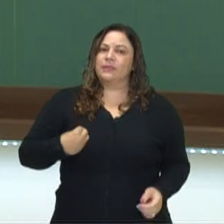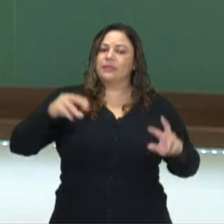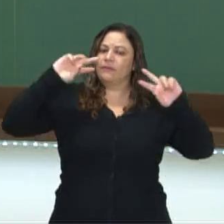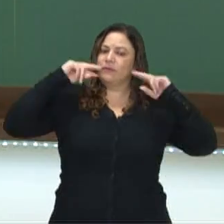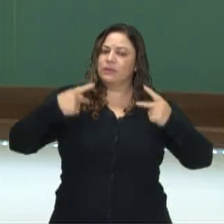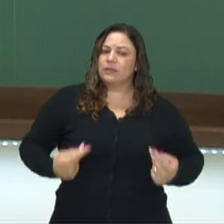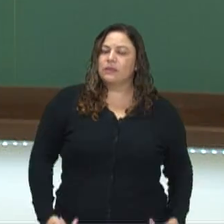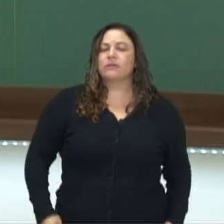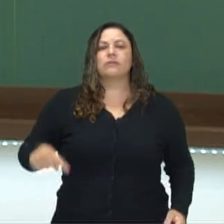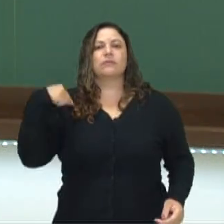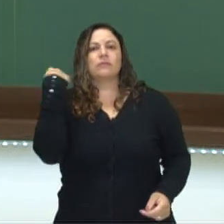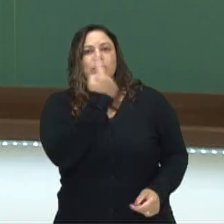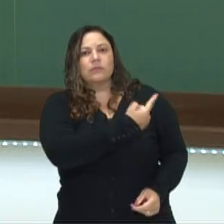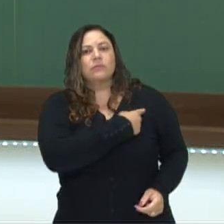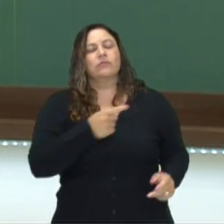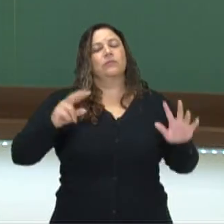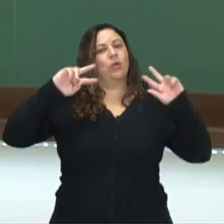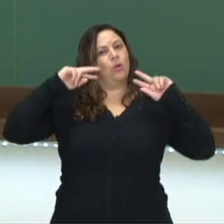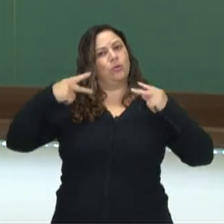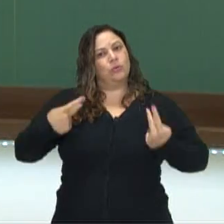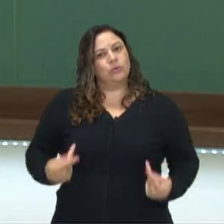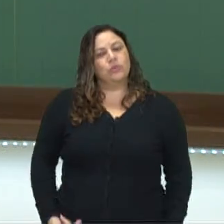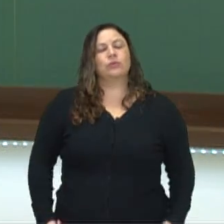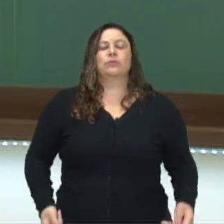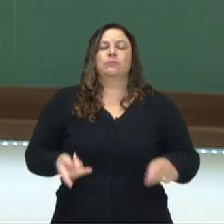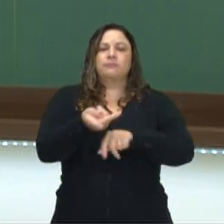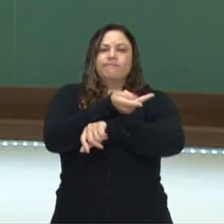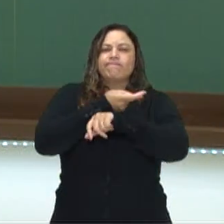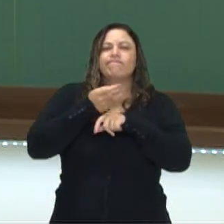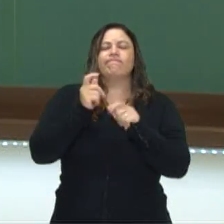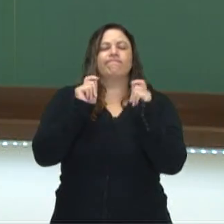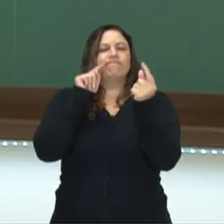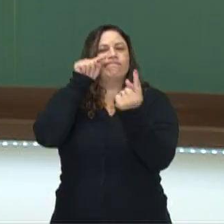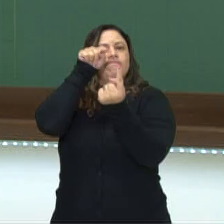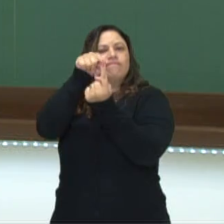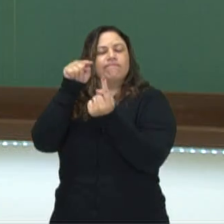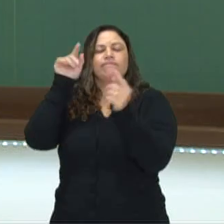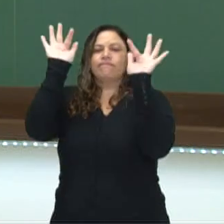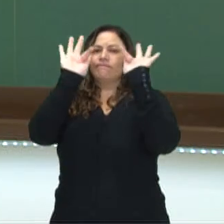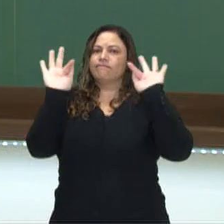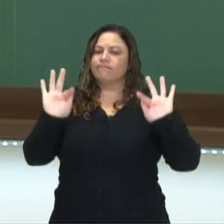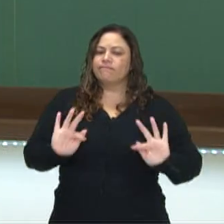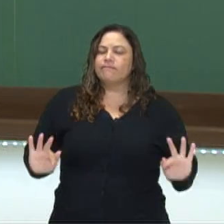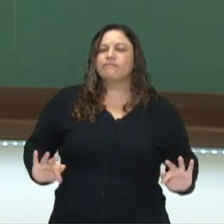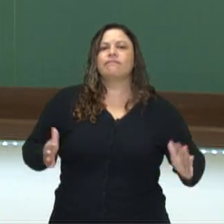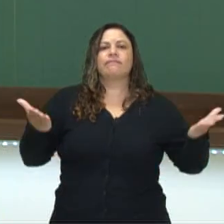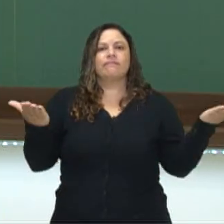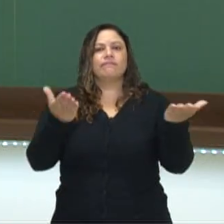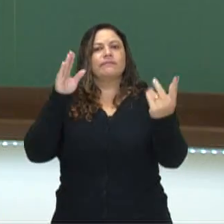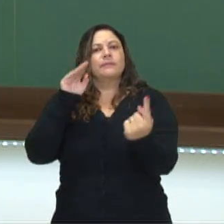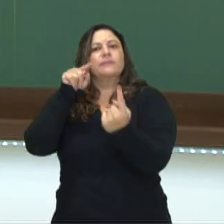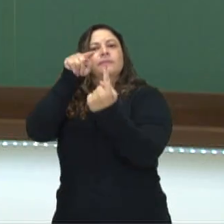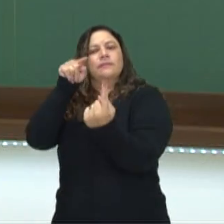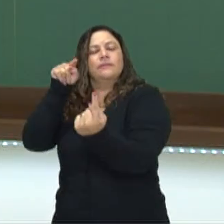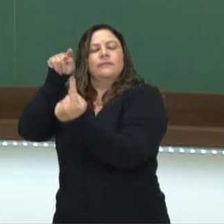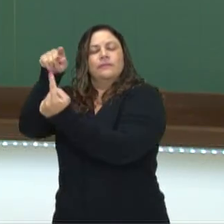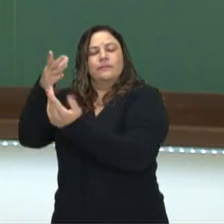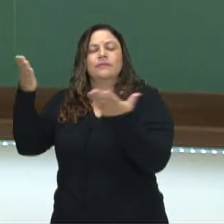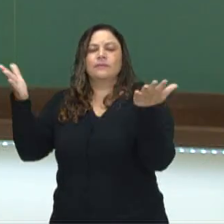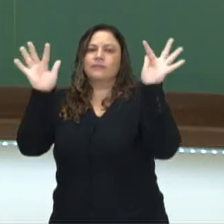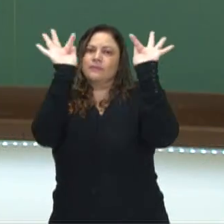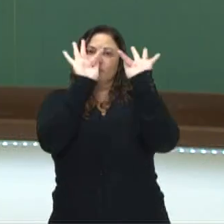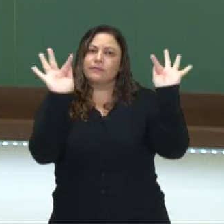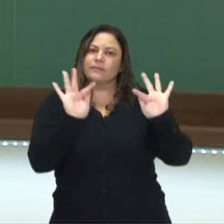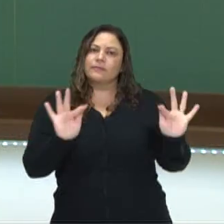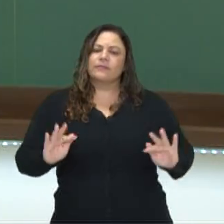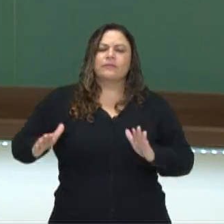Então, nós, como seres humanos, buscamos atingir a felicidade. E para atingir a felicidade, nós temos